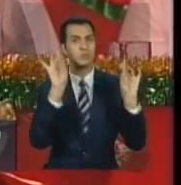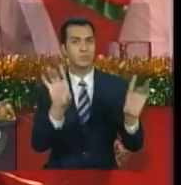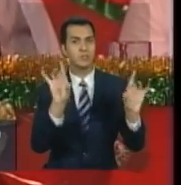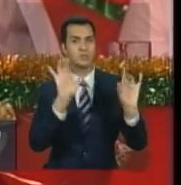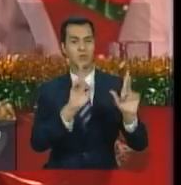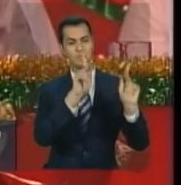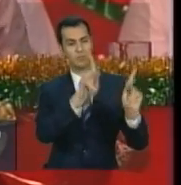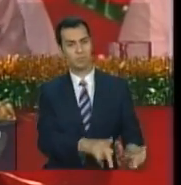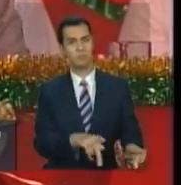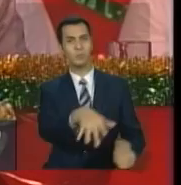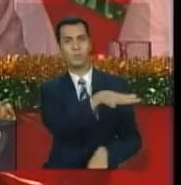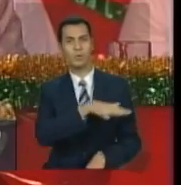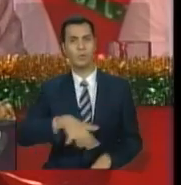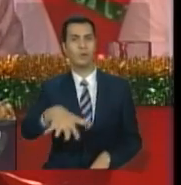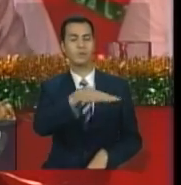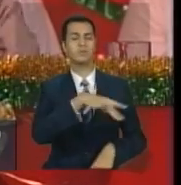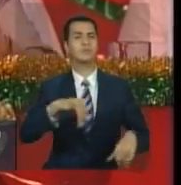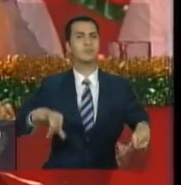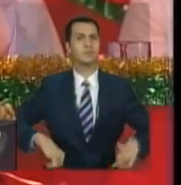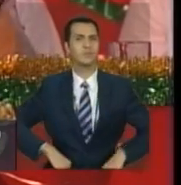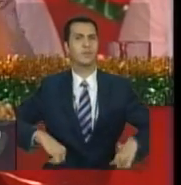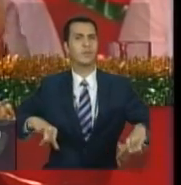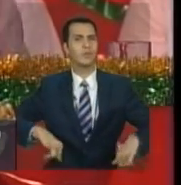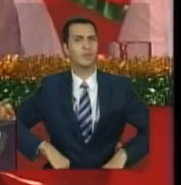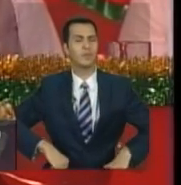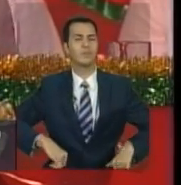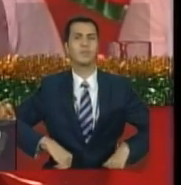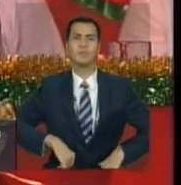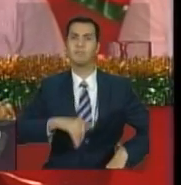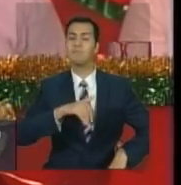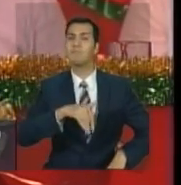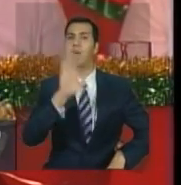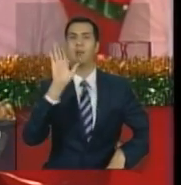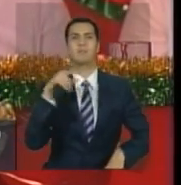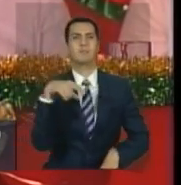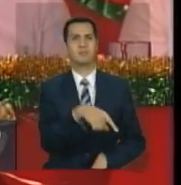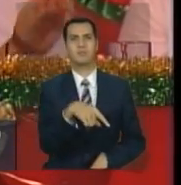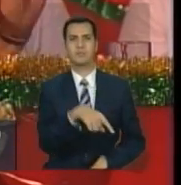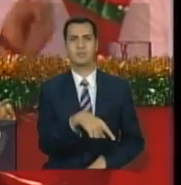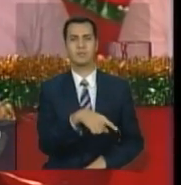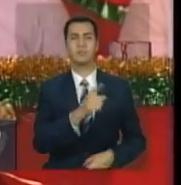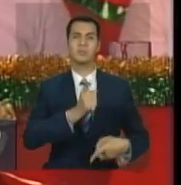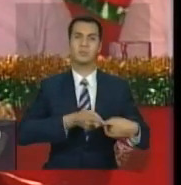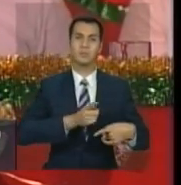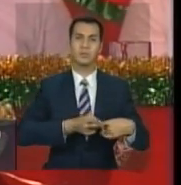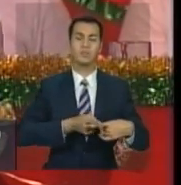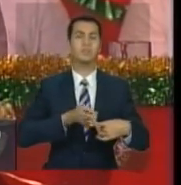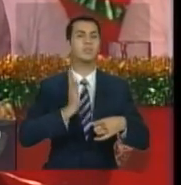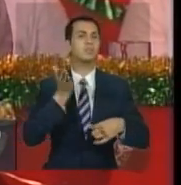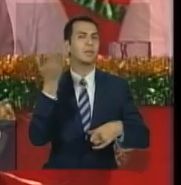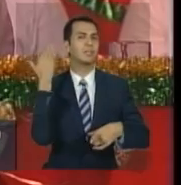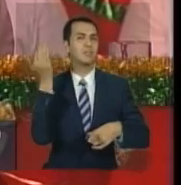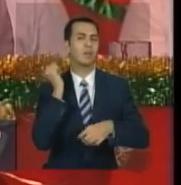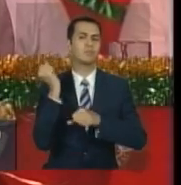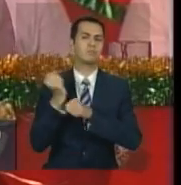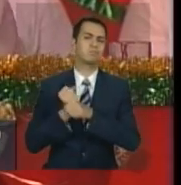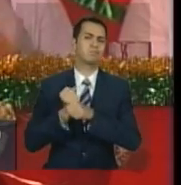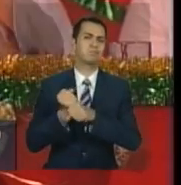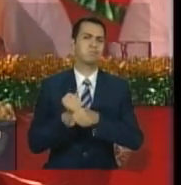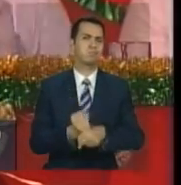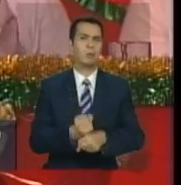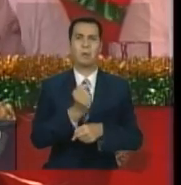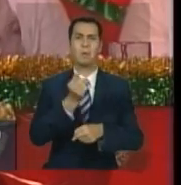populações que sofrem mais a consequência de séculos de abandono.